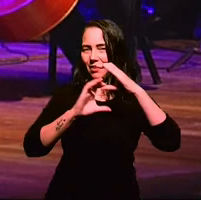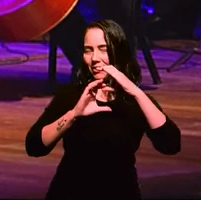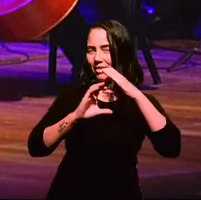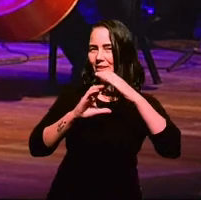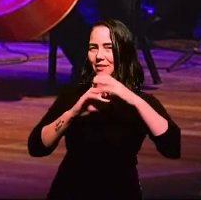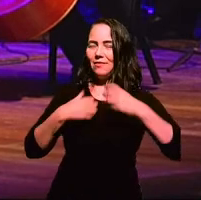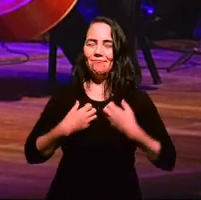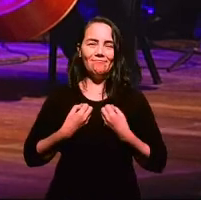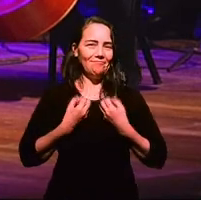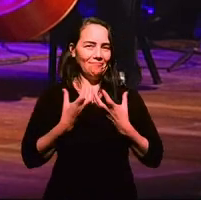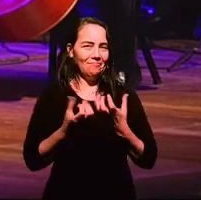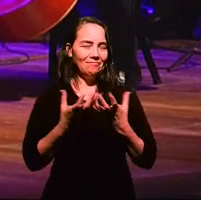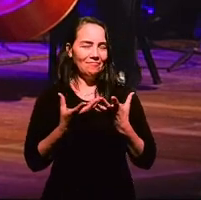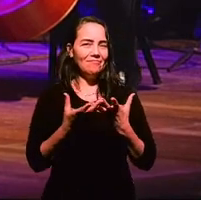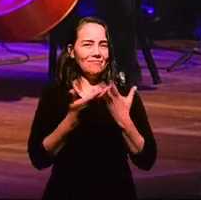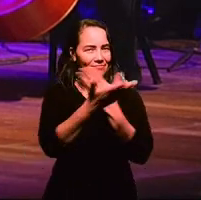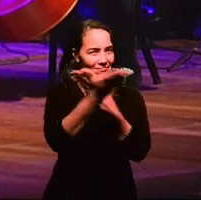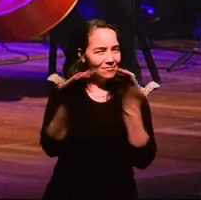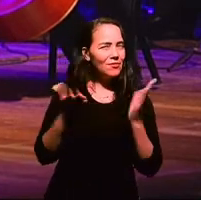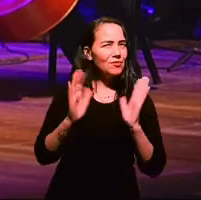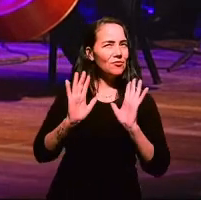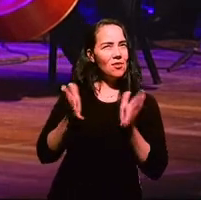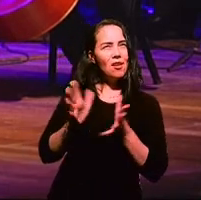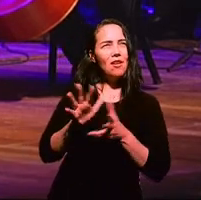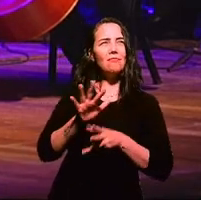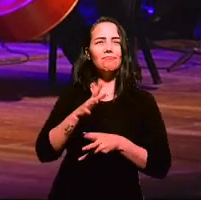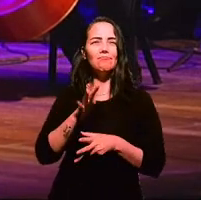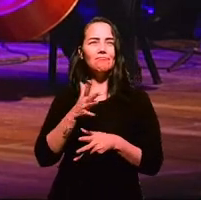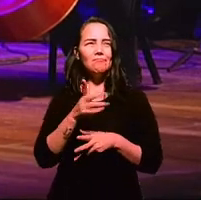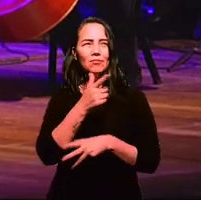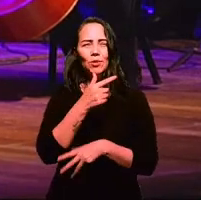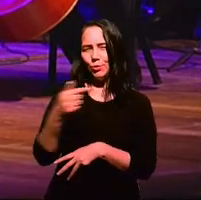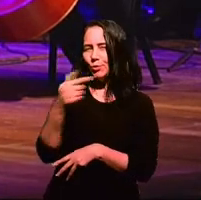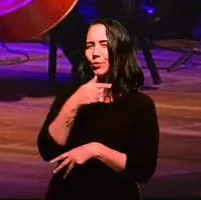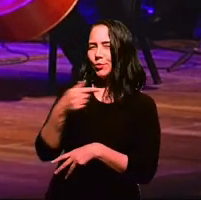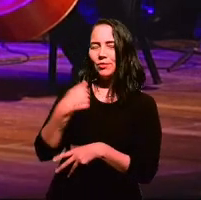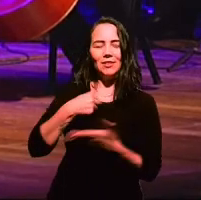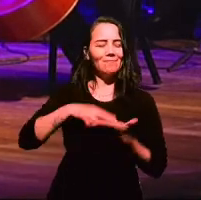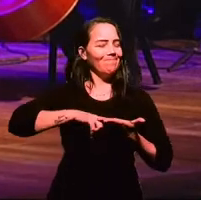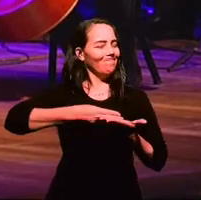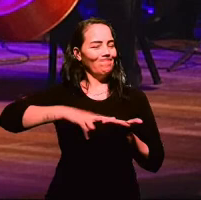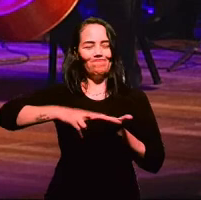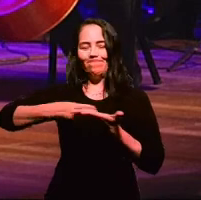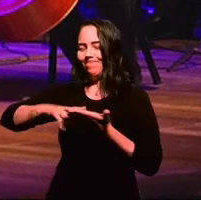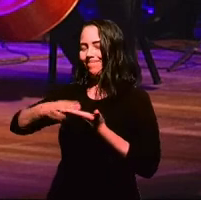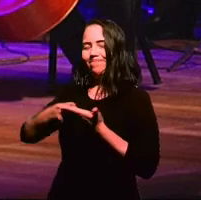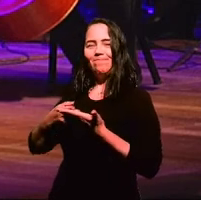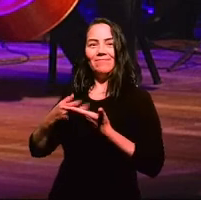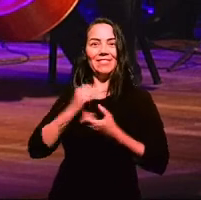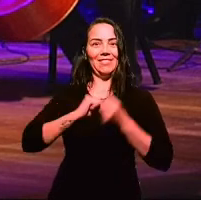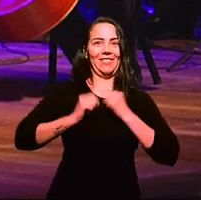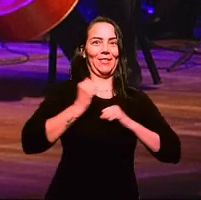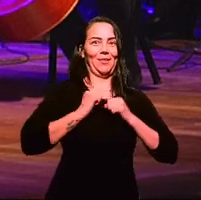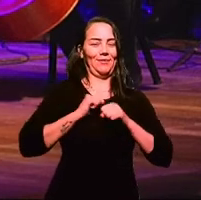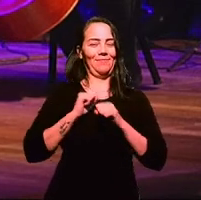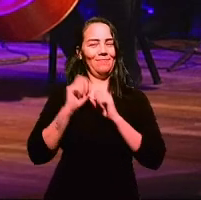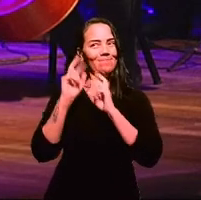Eu confesso para vocês que faz assim algumas semanas que eu não durmo direito esperando por esse momento,